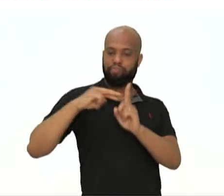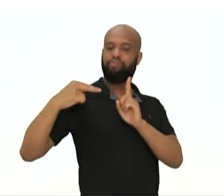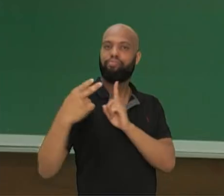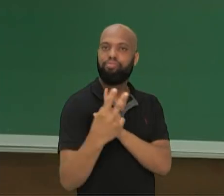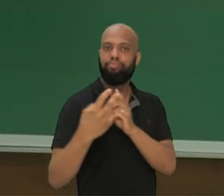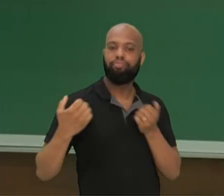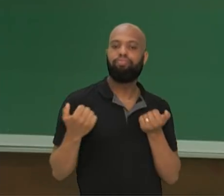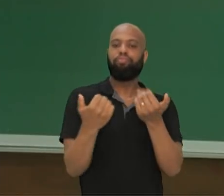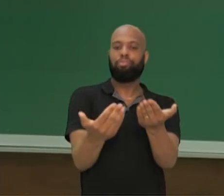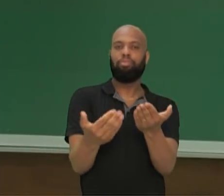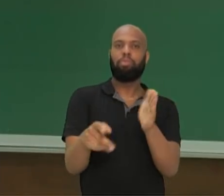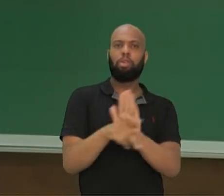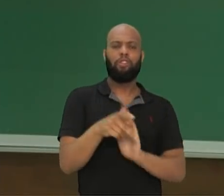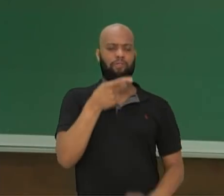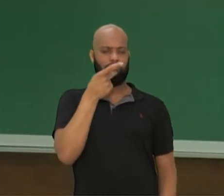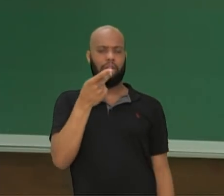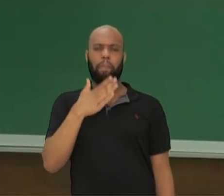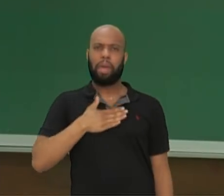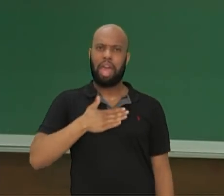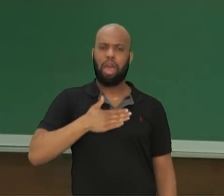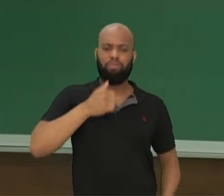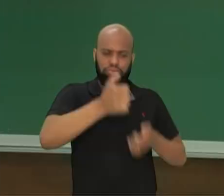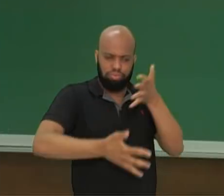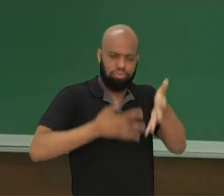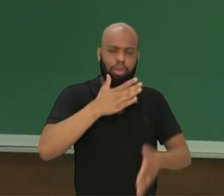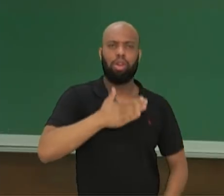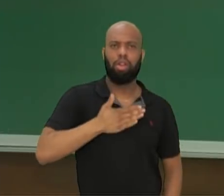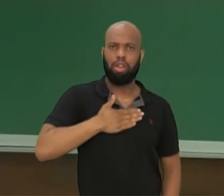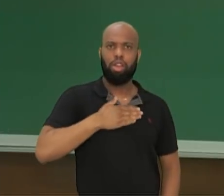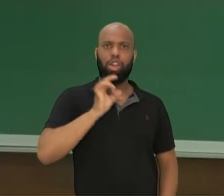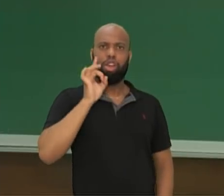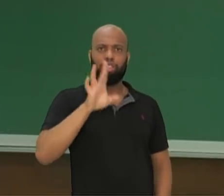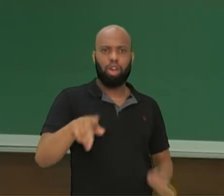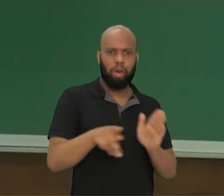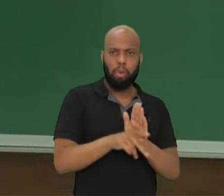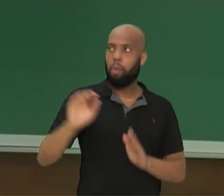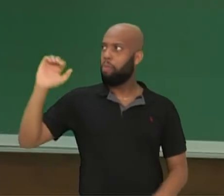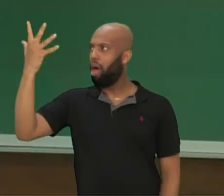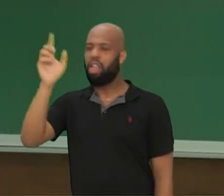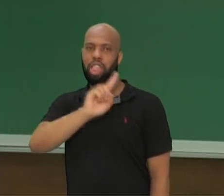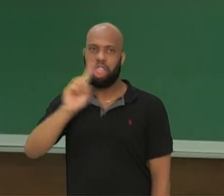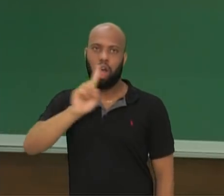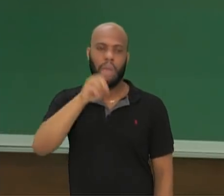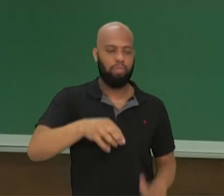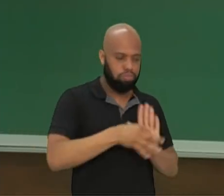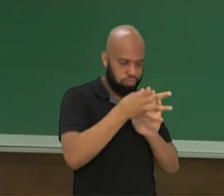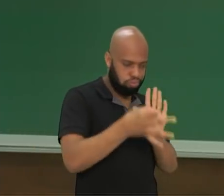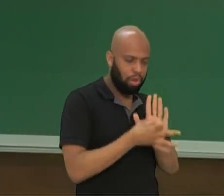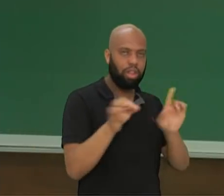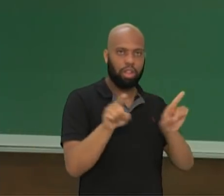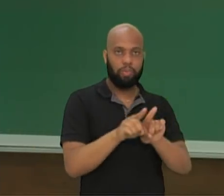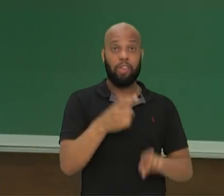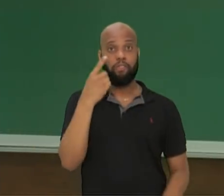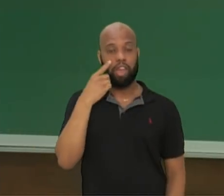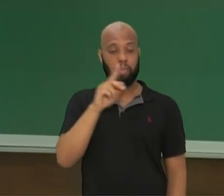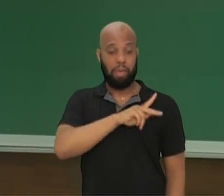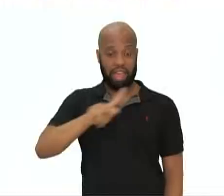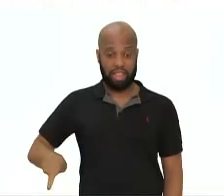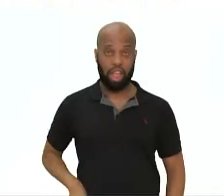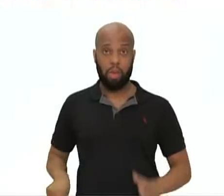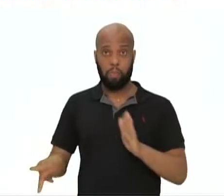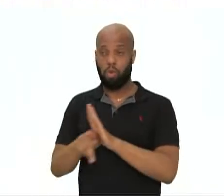ali uma fala minha, uma fala de terceiro, não relatando somente o fato. Vejamos. O presidente da